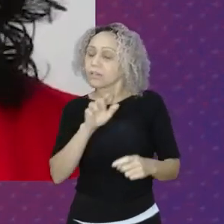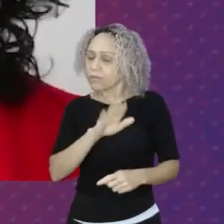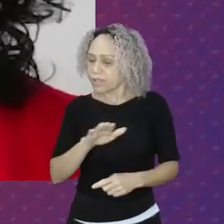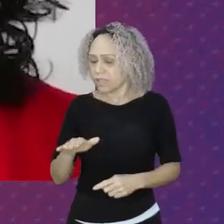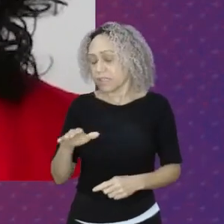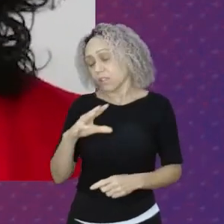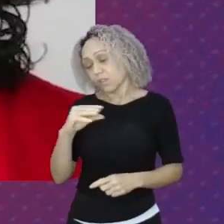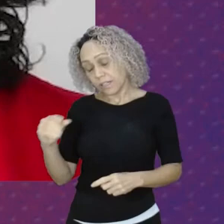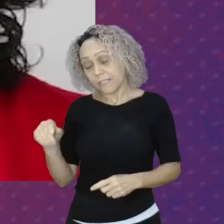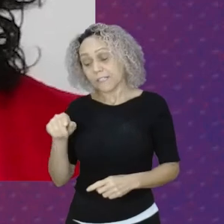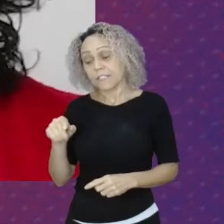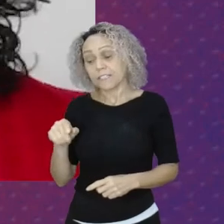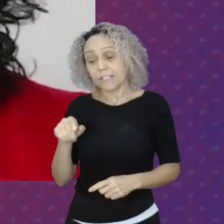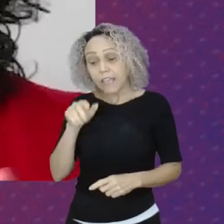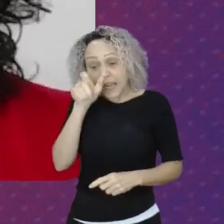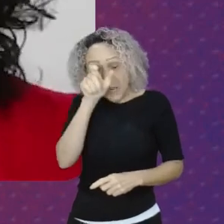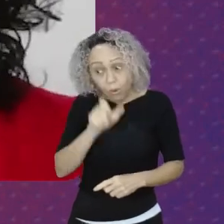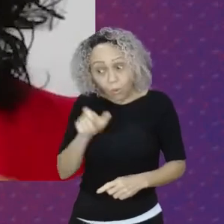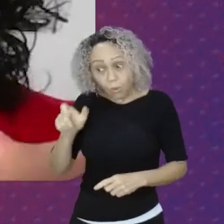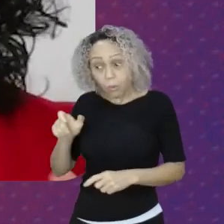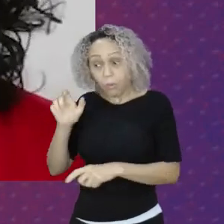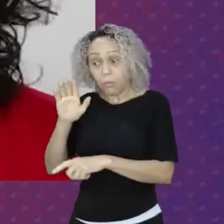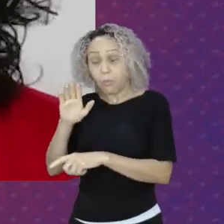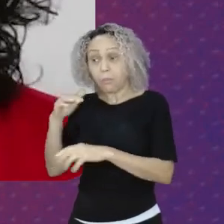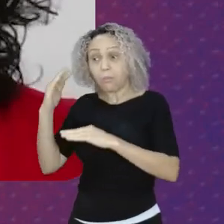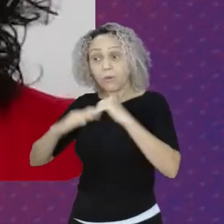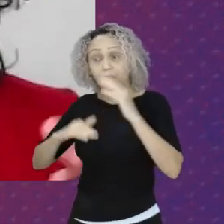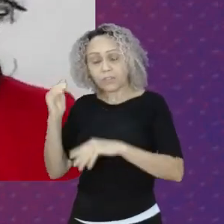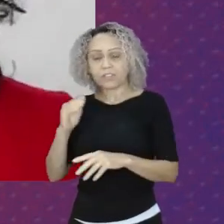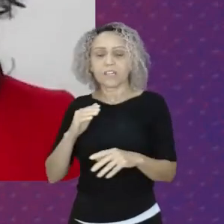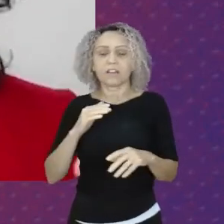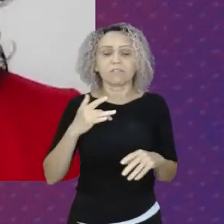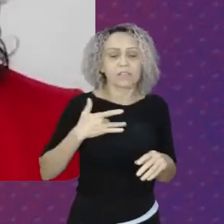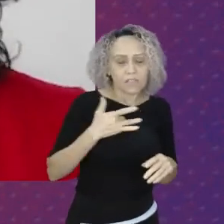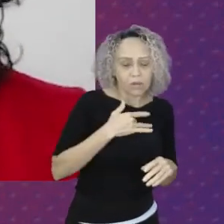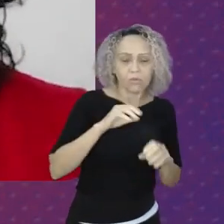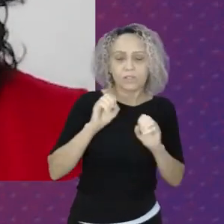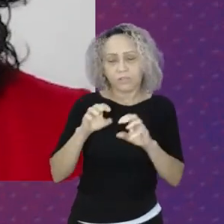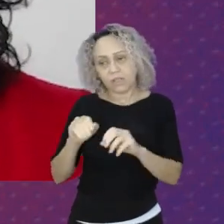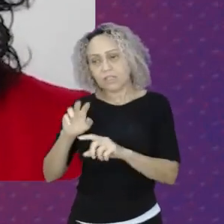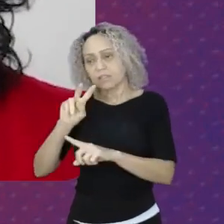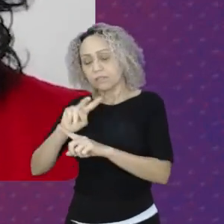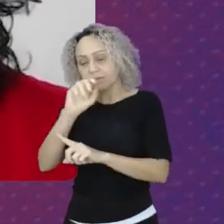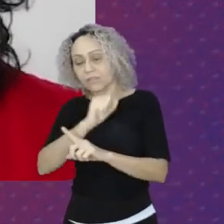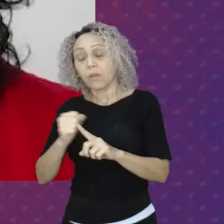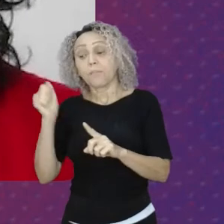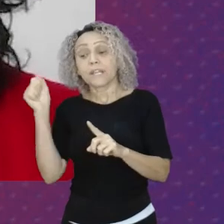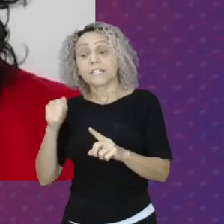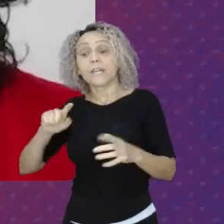Tutelar do município, para que então o Conselho Tutelar comece a